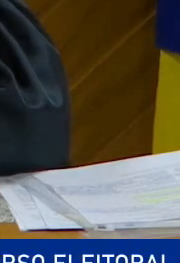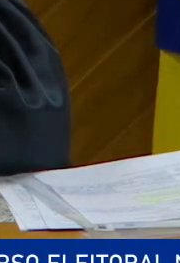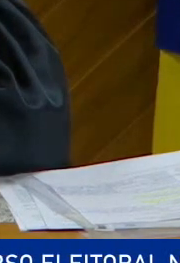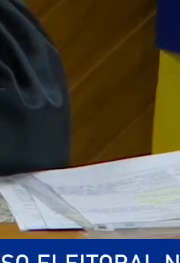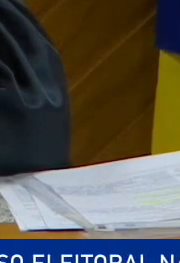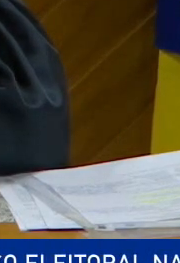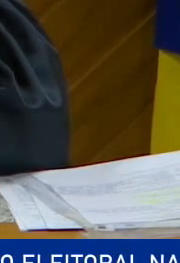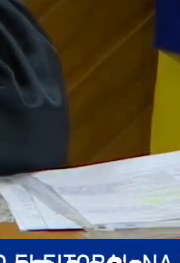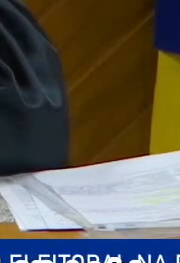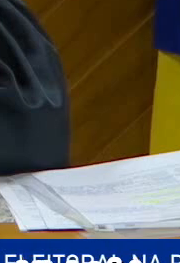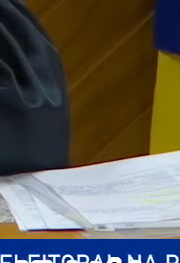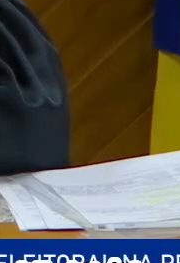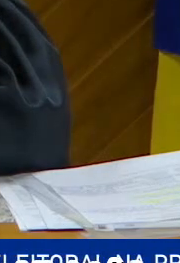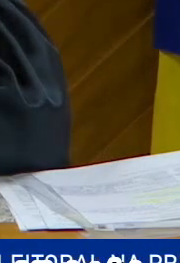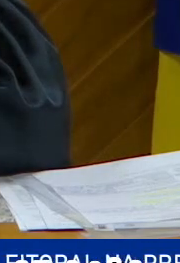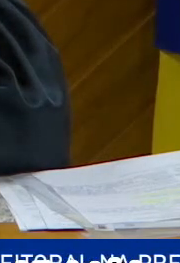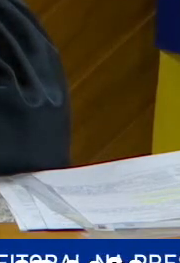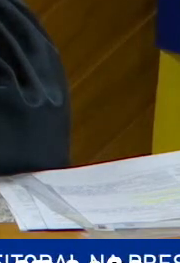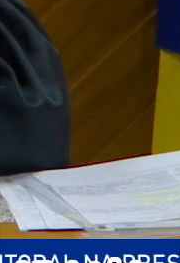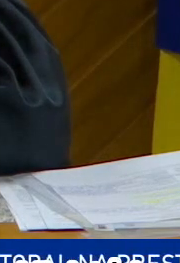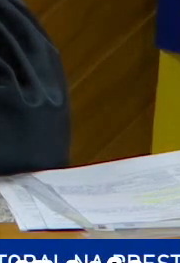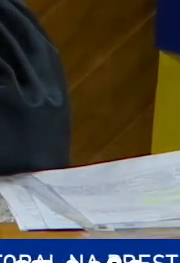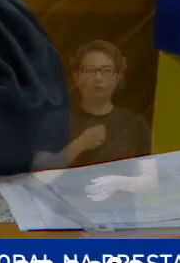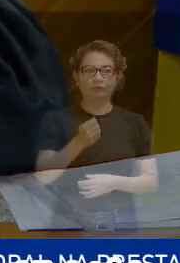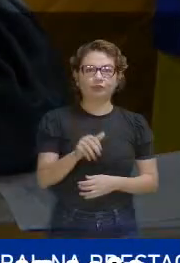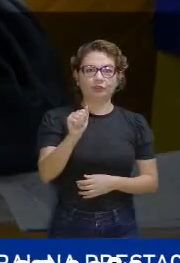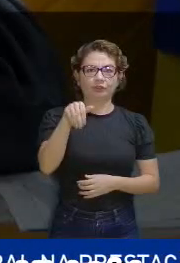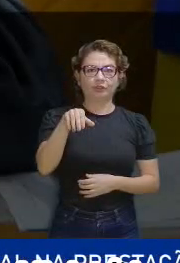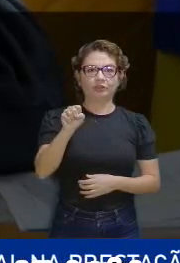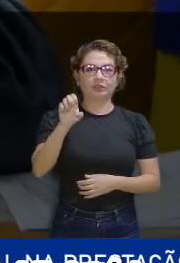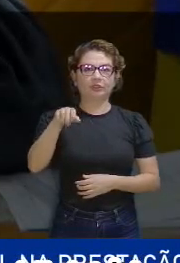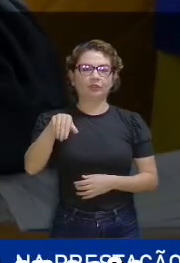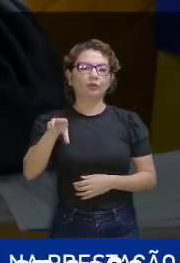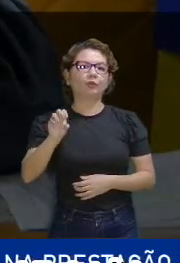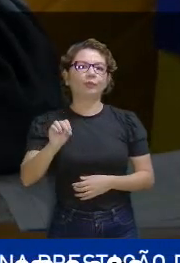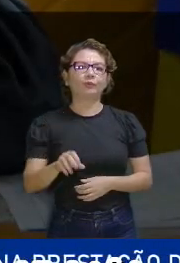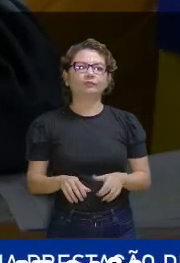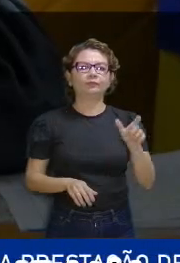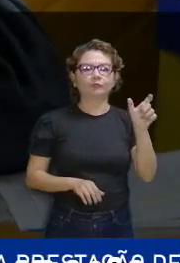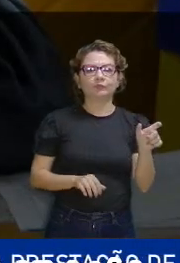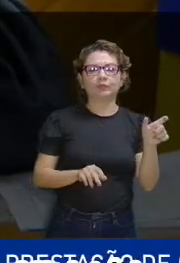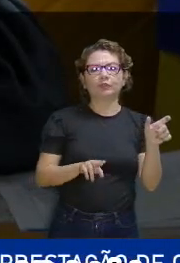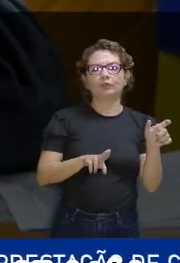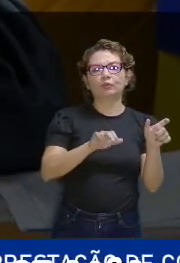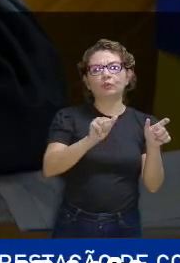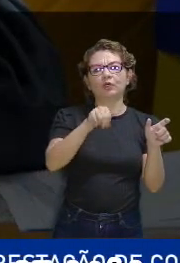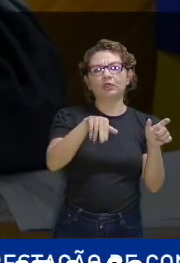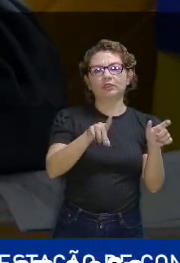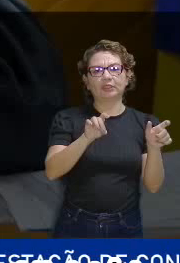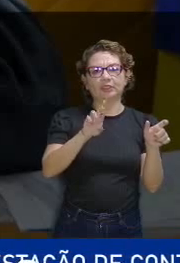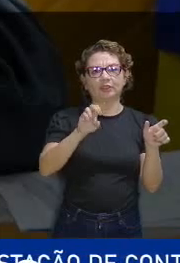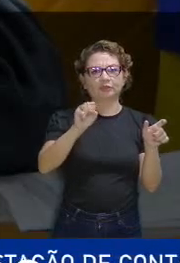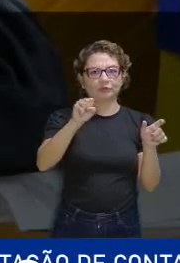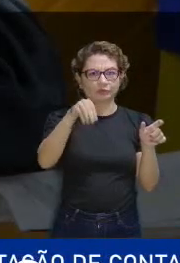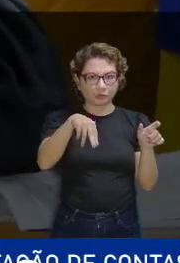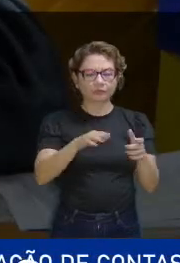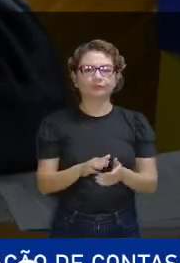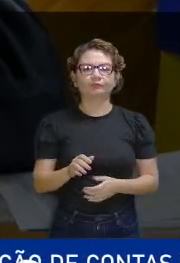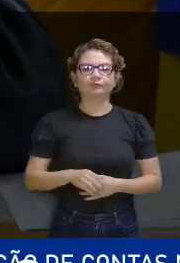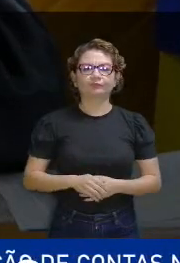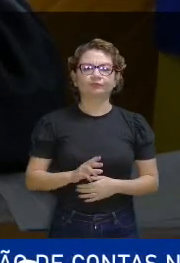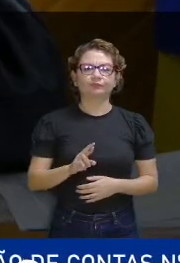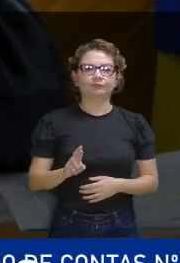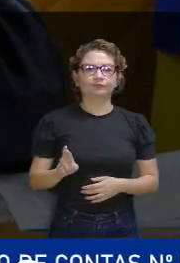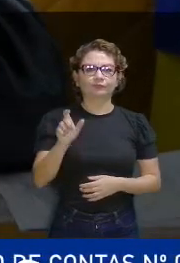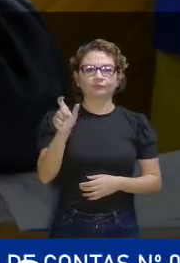relator juiz Anselmo Gonçalves, recorrente o Anderson Pinheiro Silva, recorrido do Ministério Público Eleitoral,